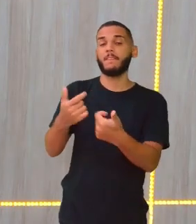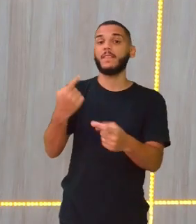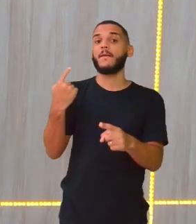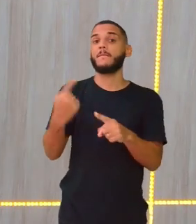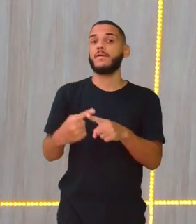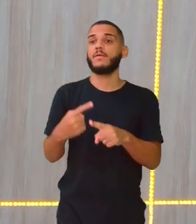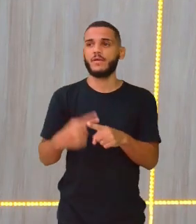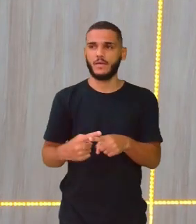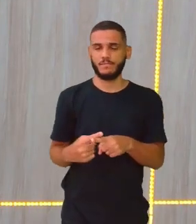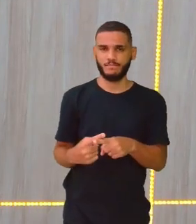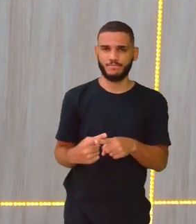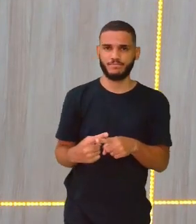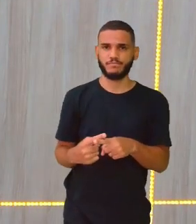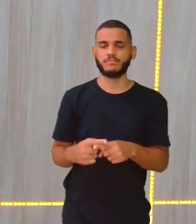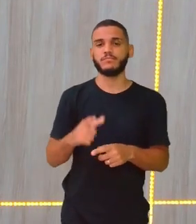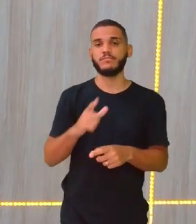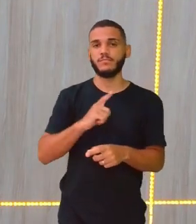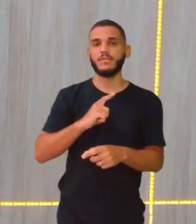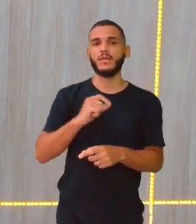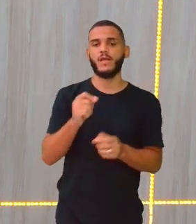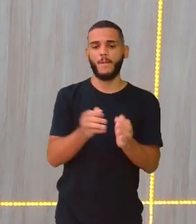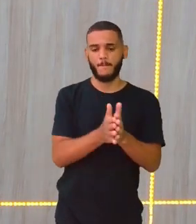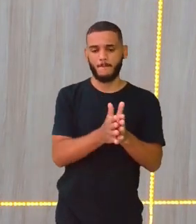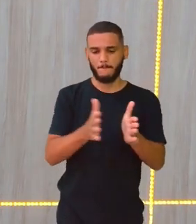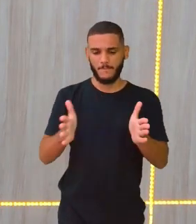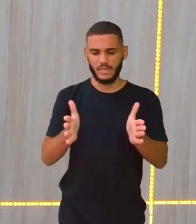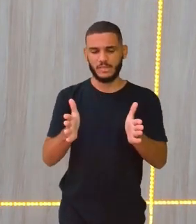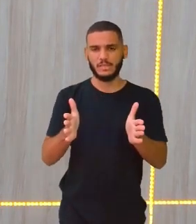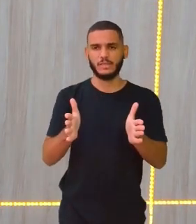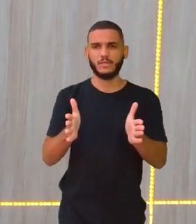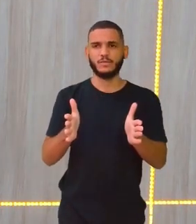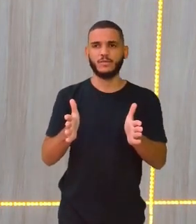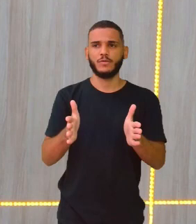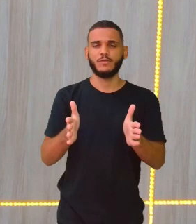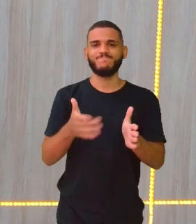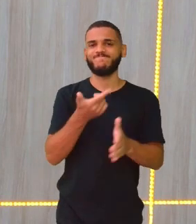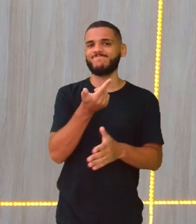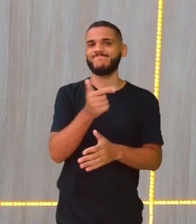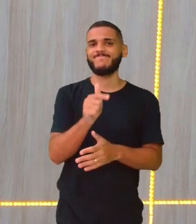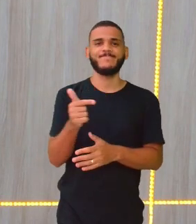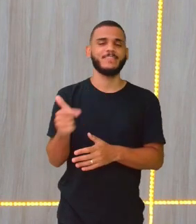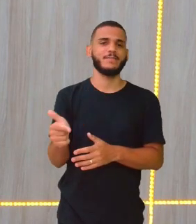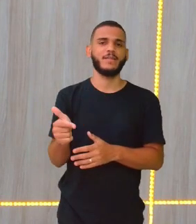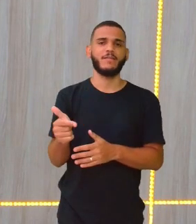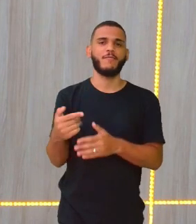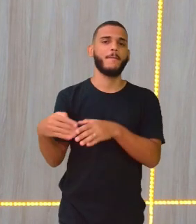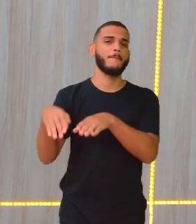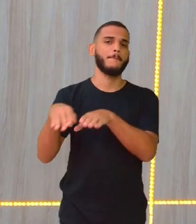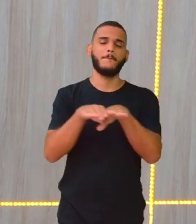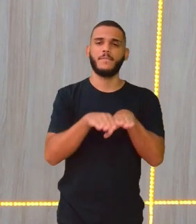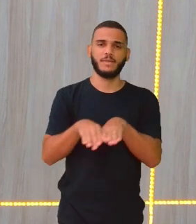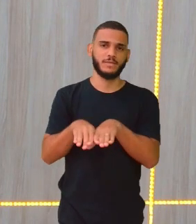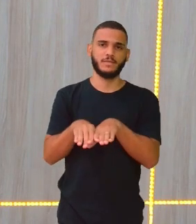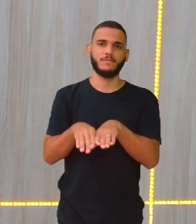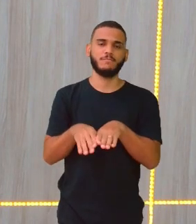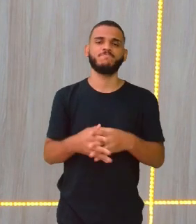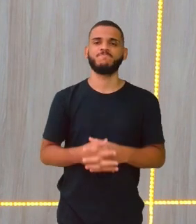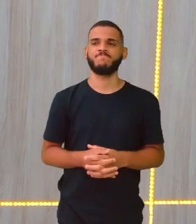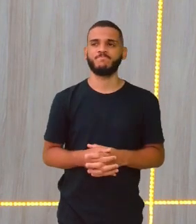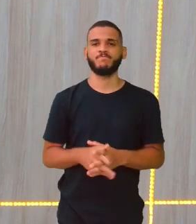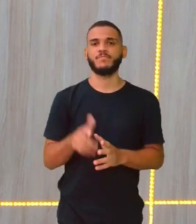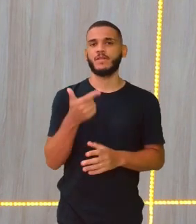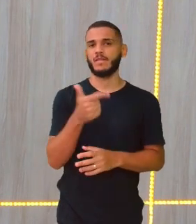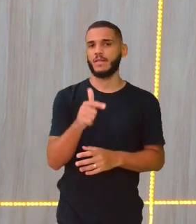quê? Porque eu tenho um espaço que não seguiu um padrão. Não